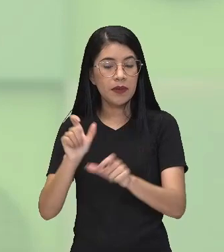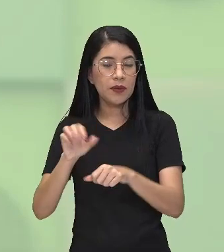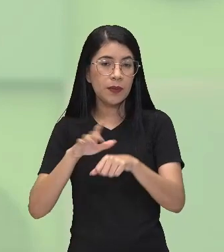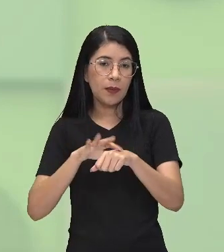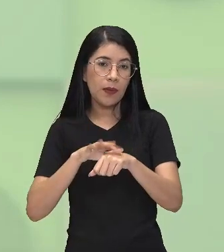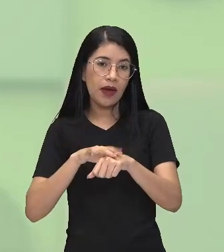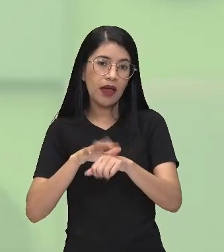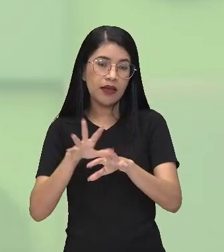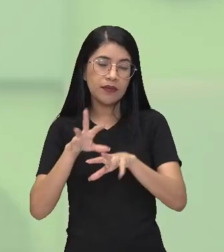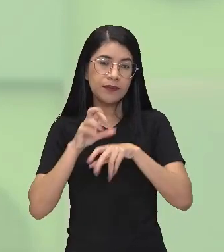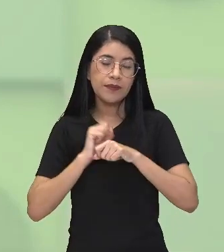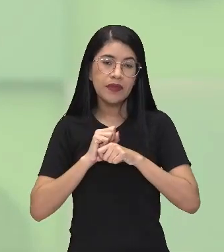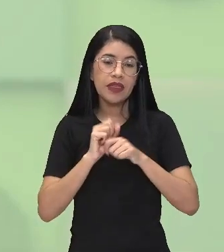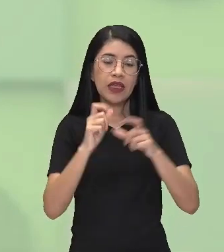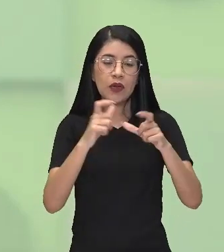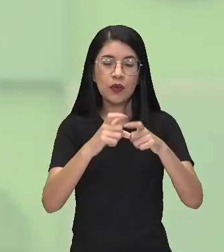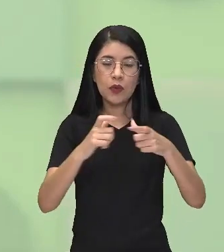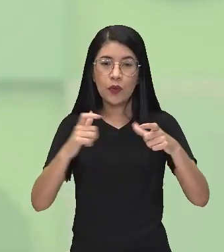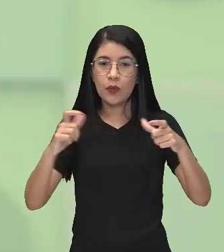aí que